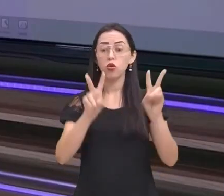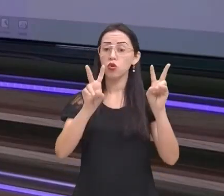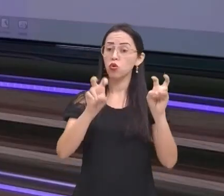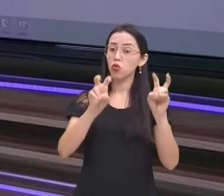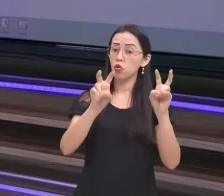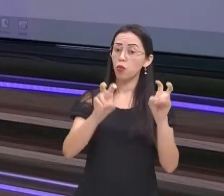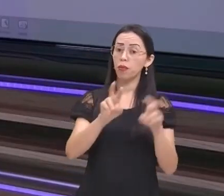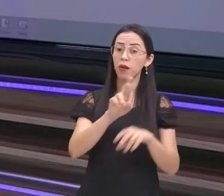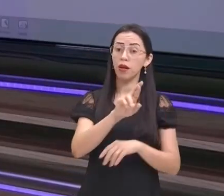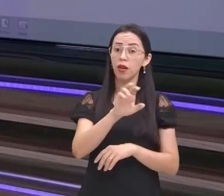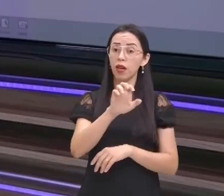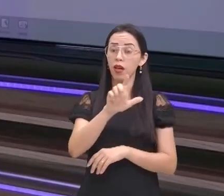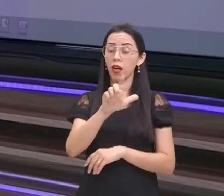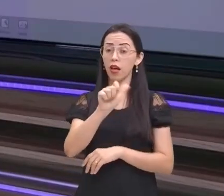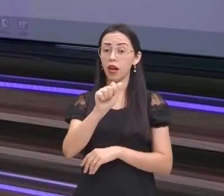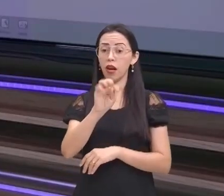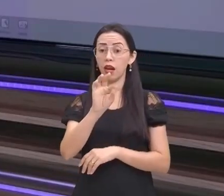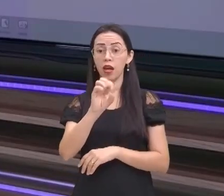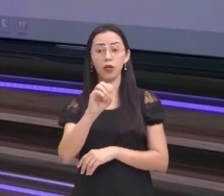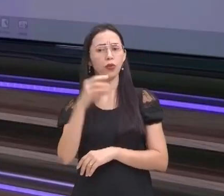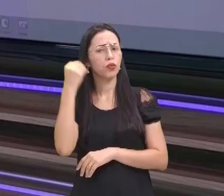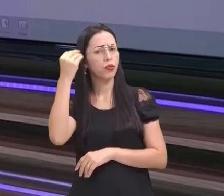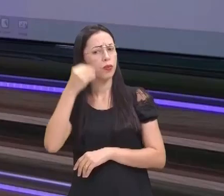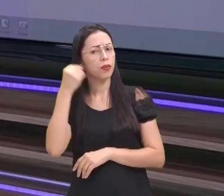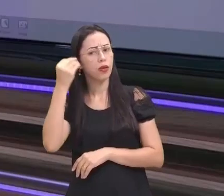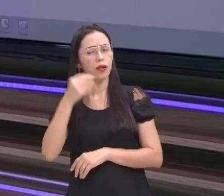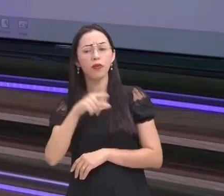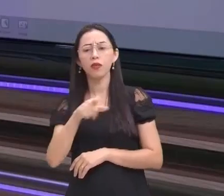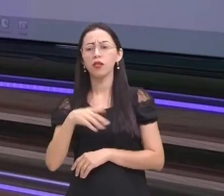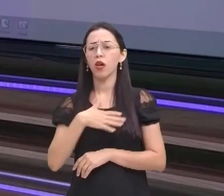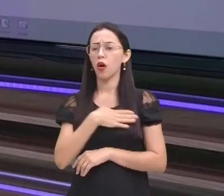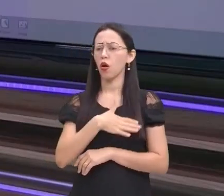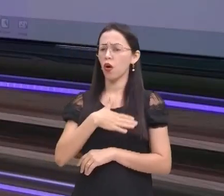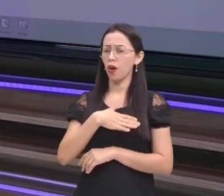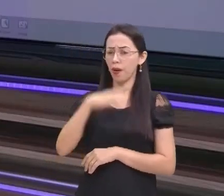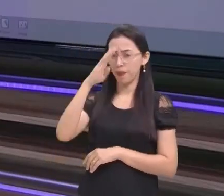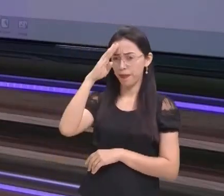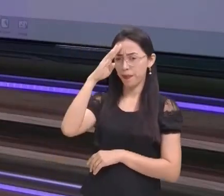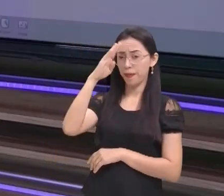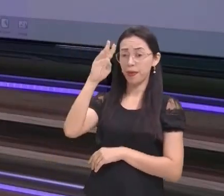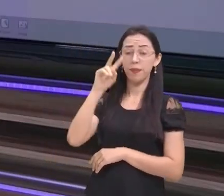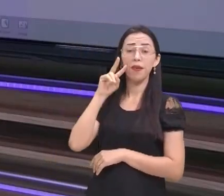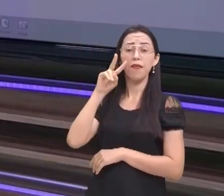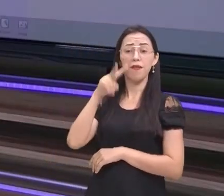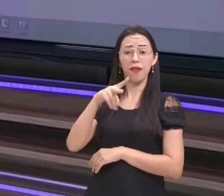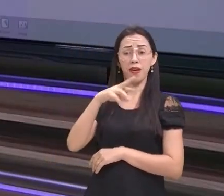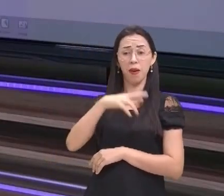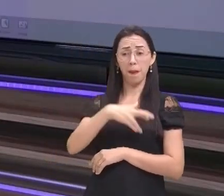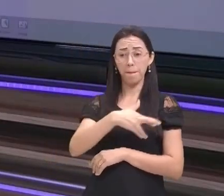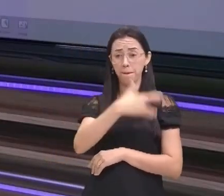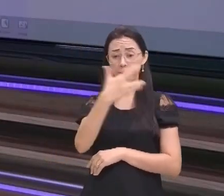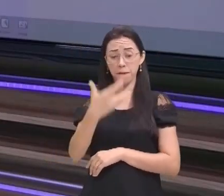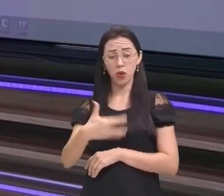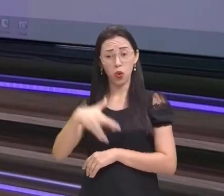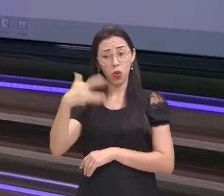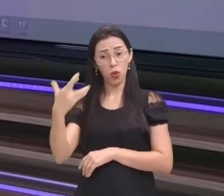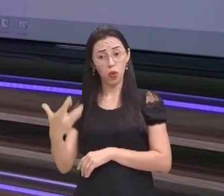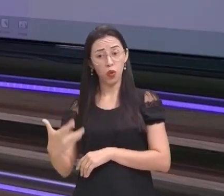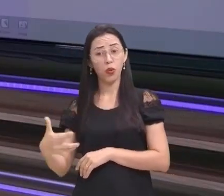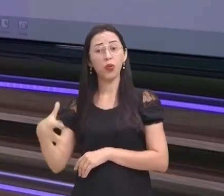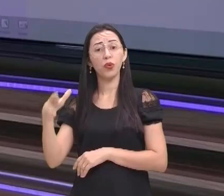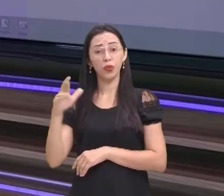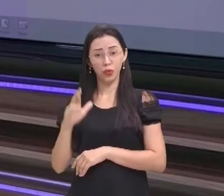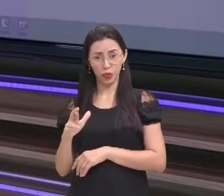para a Amazônia. Vocês gostaram principalmente de ver o boto e que no relato de experiência ele só mostrou